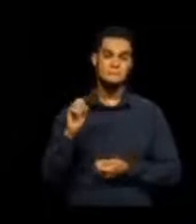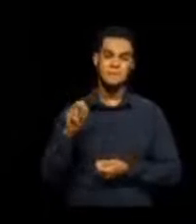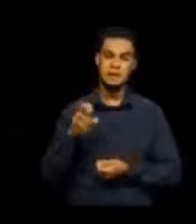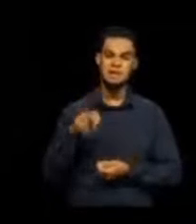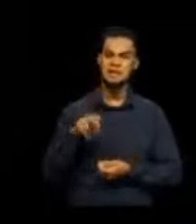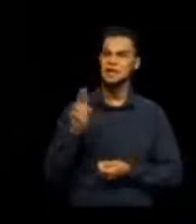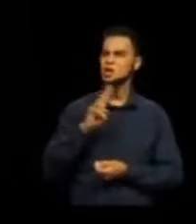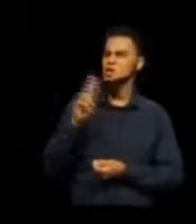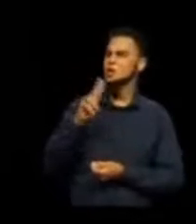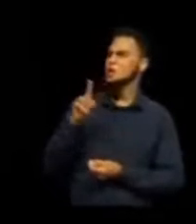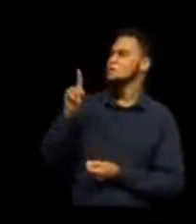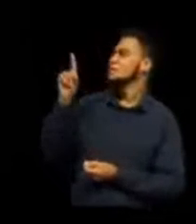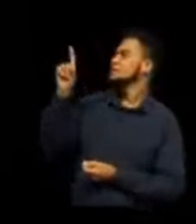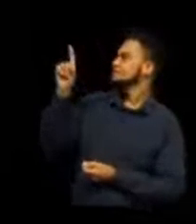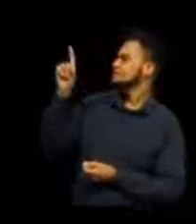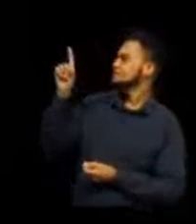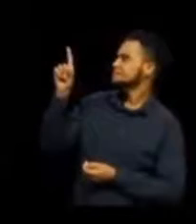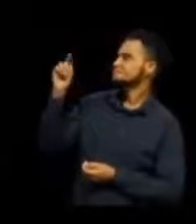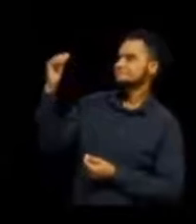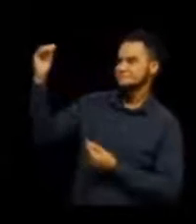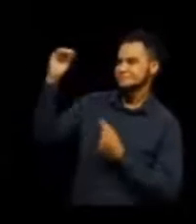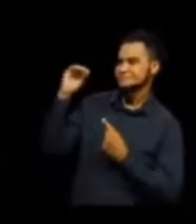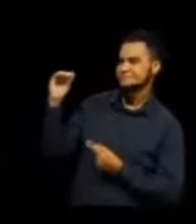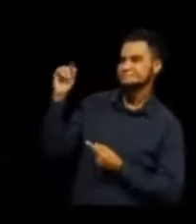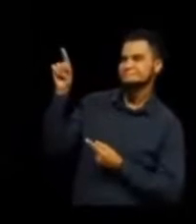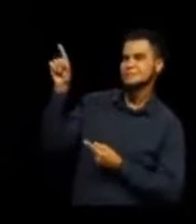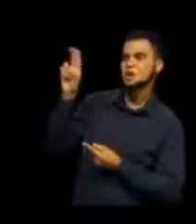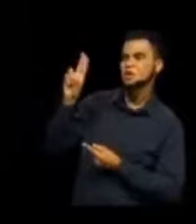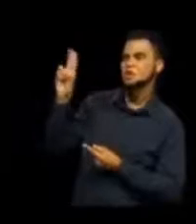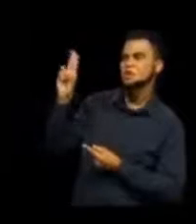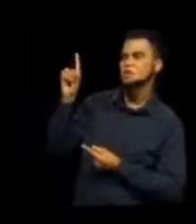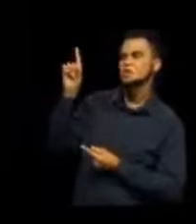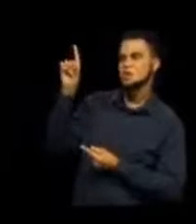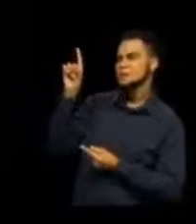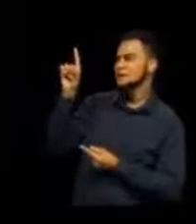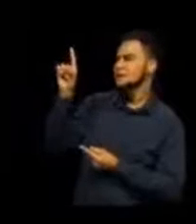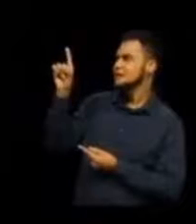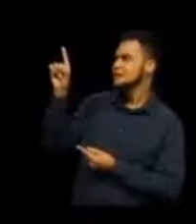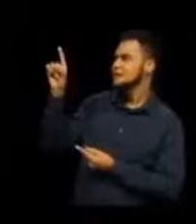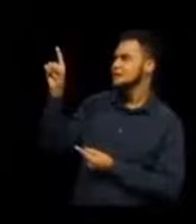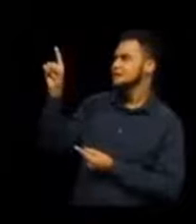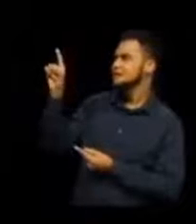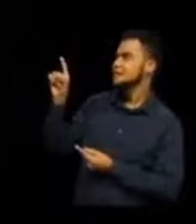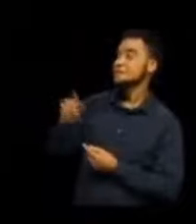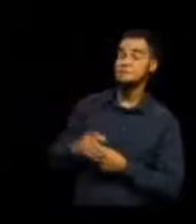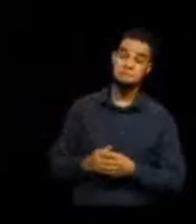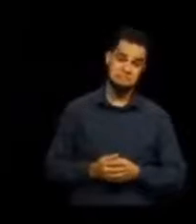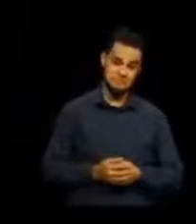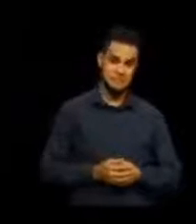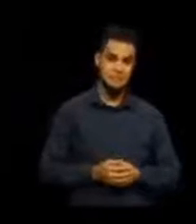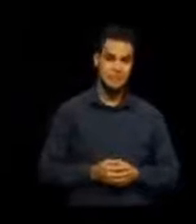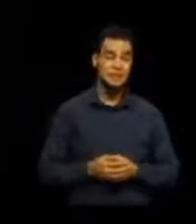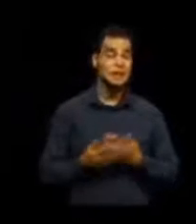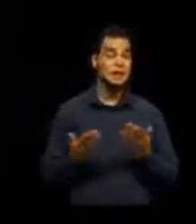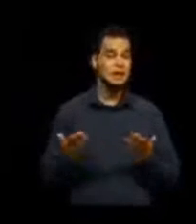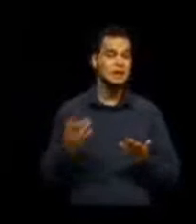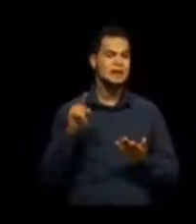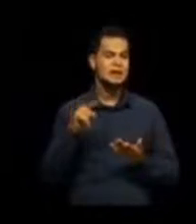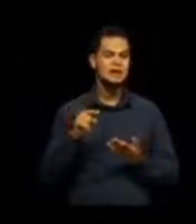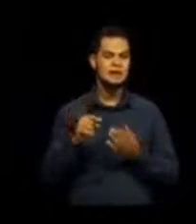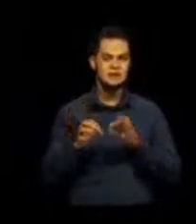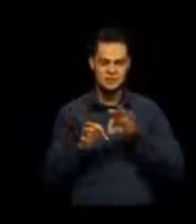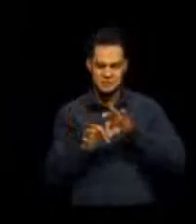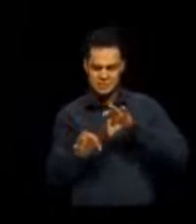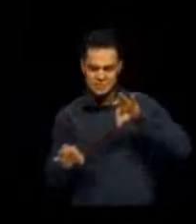Koch ou Mycobacterium tuberculosis. Tá? Ela é um bacilo.